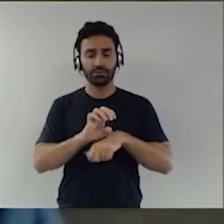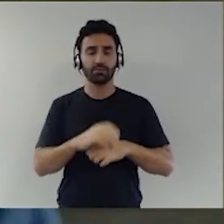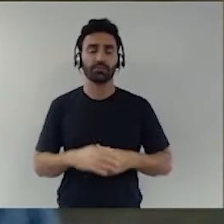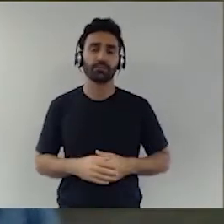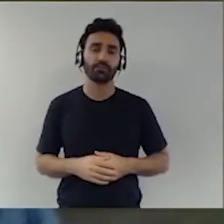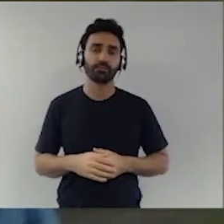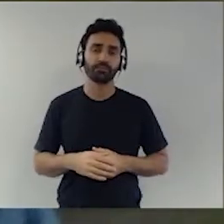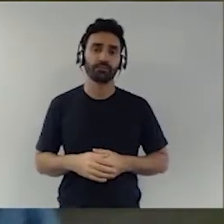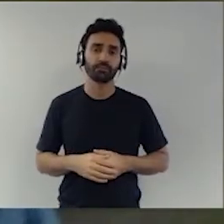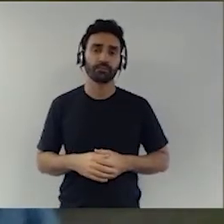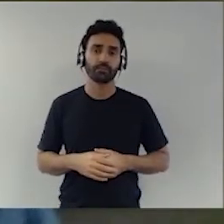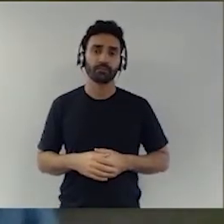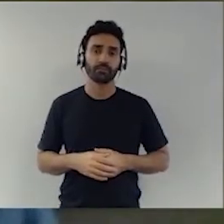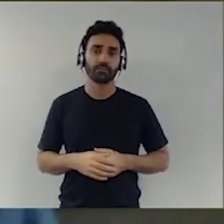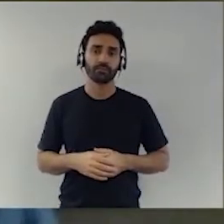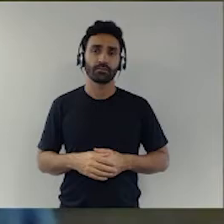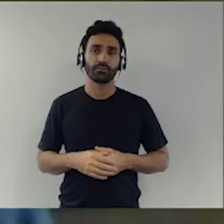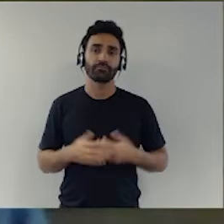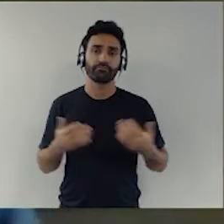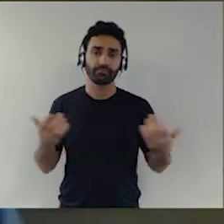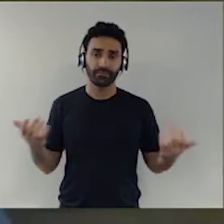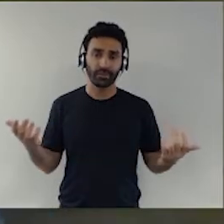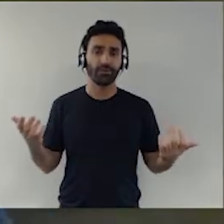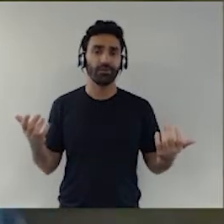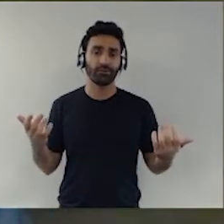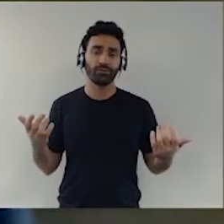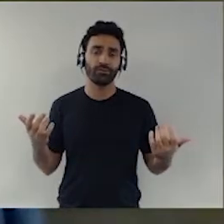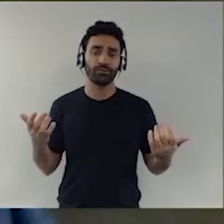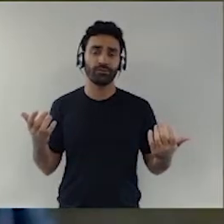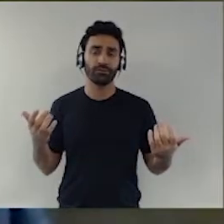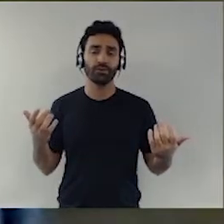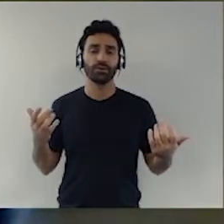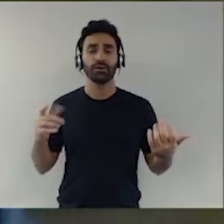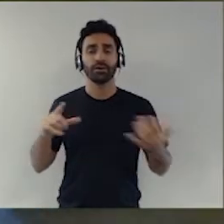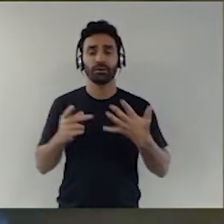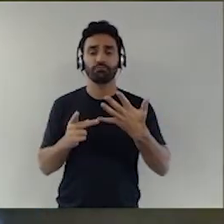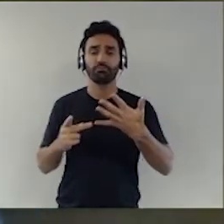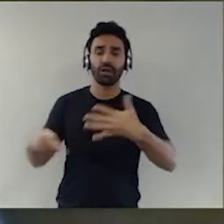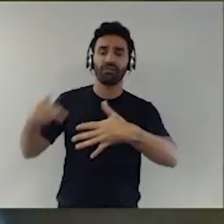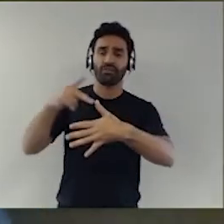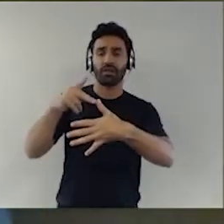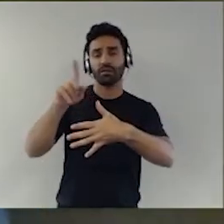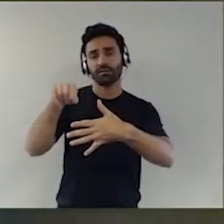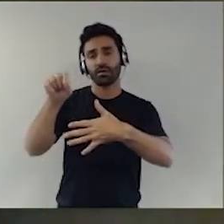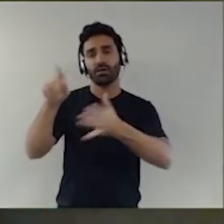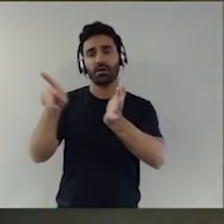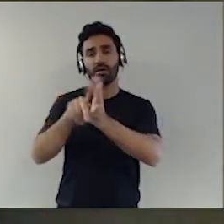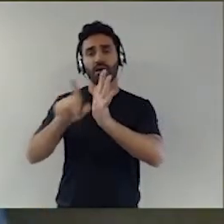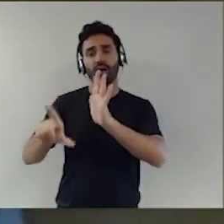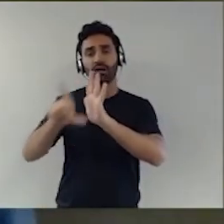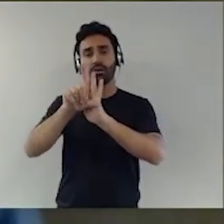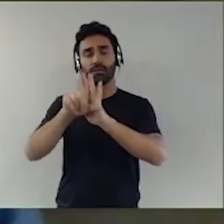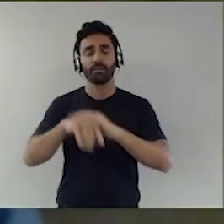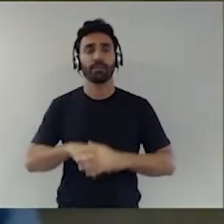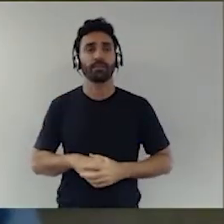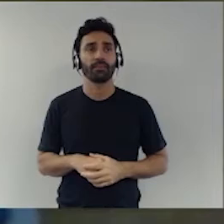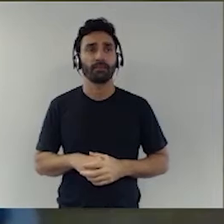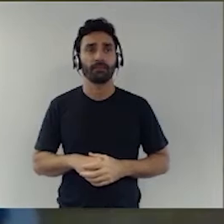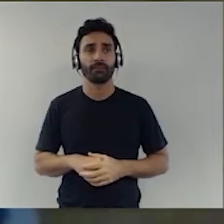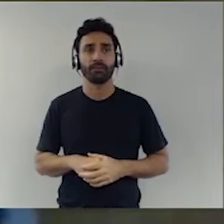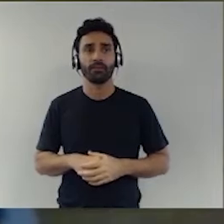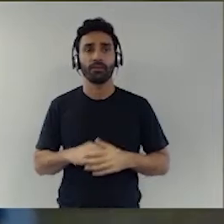prevaleceria essa norma mais específica. Um ponto que a gente precisa destacar também, e que